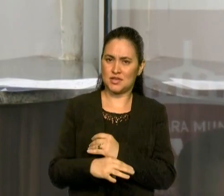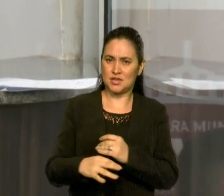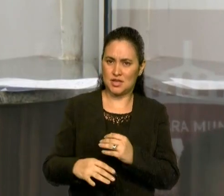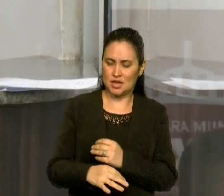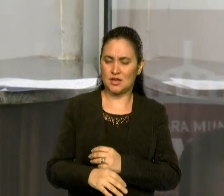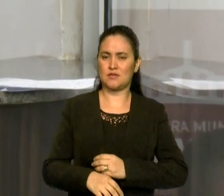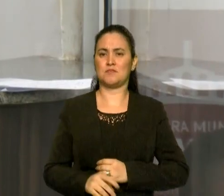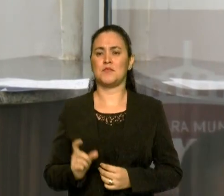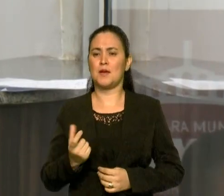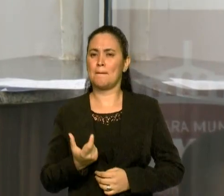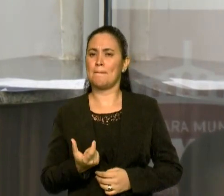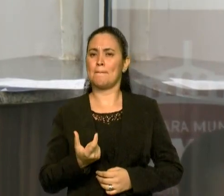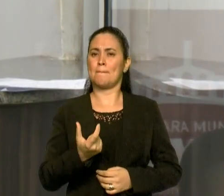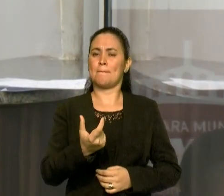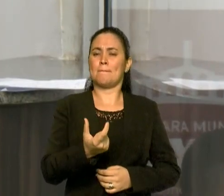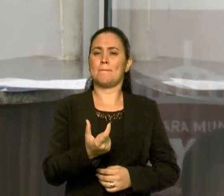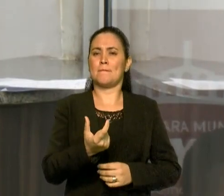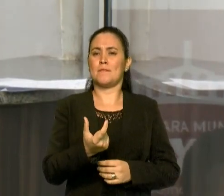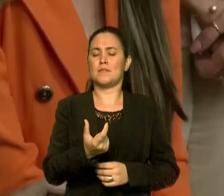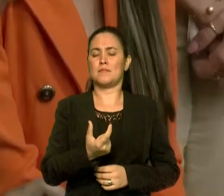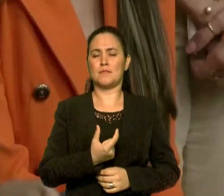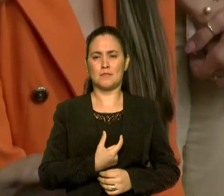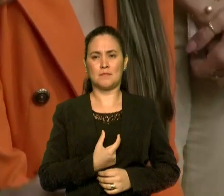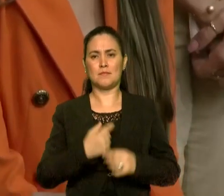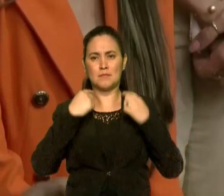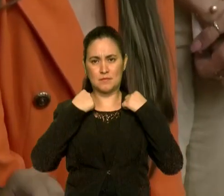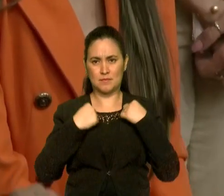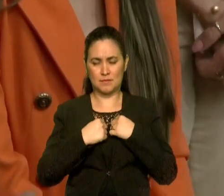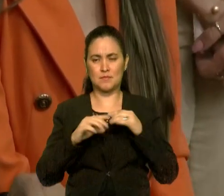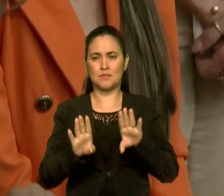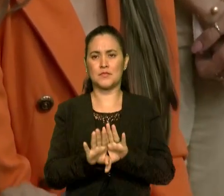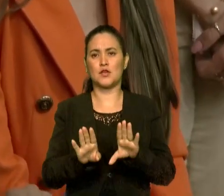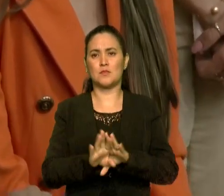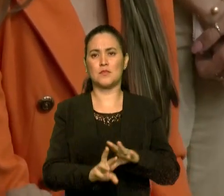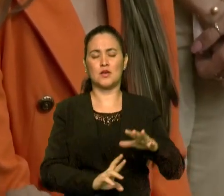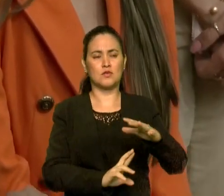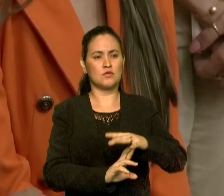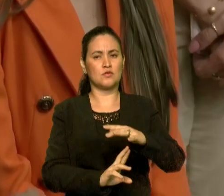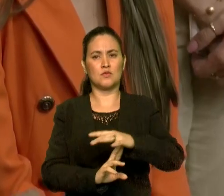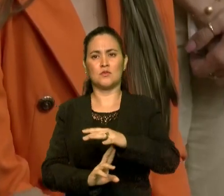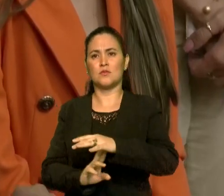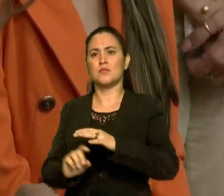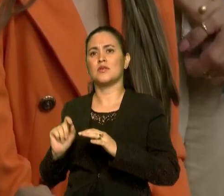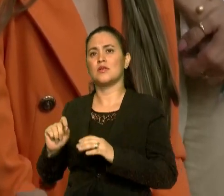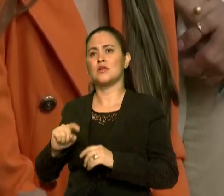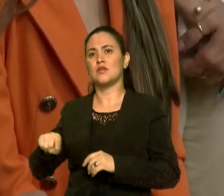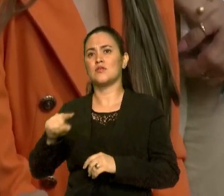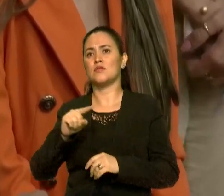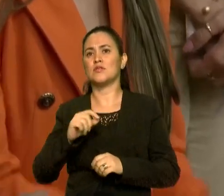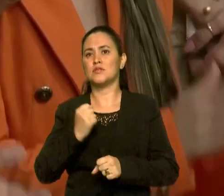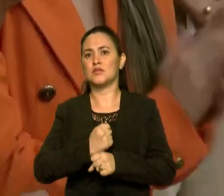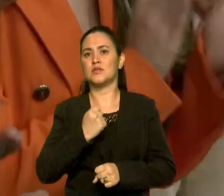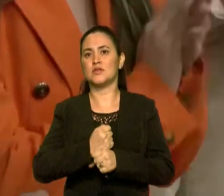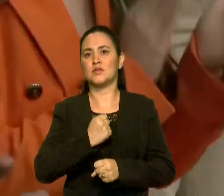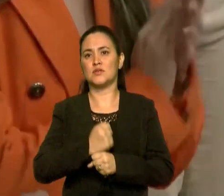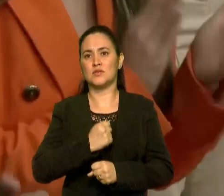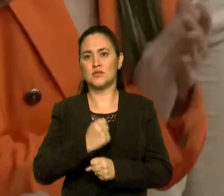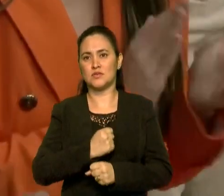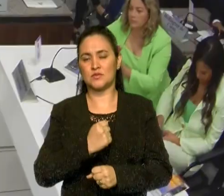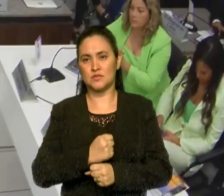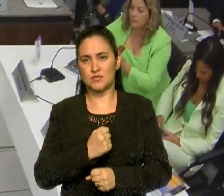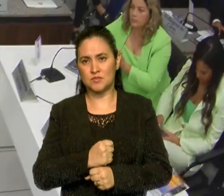está construindo, não teria uma pessoa com a homenagem melhor do que o nome do seu pai, o deputado José Gentil.